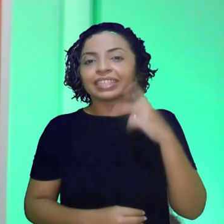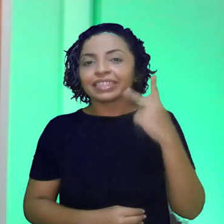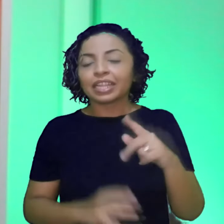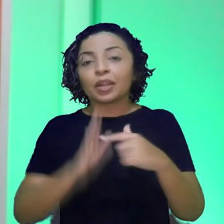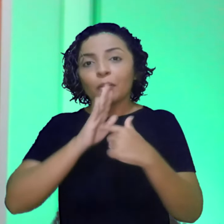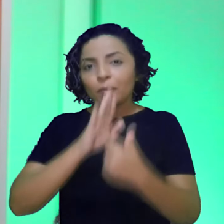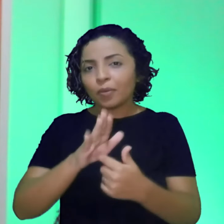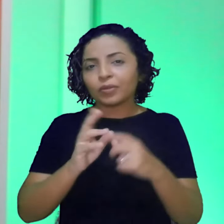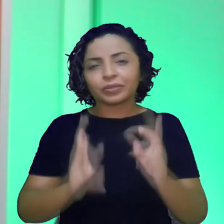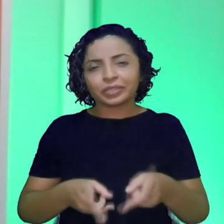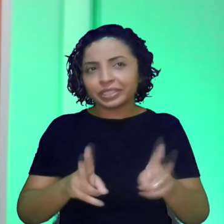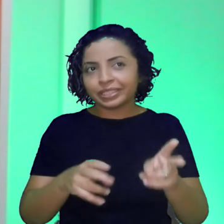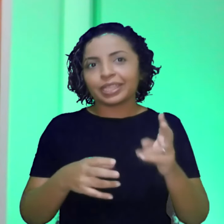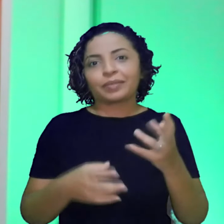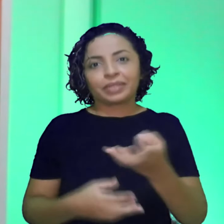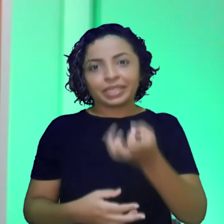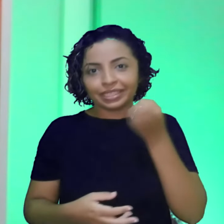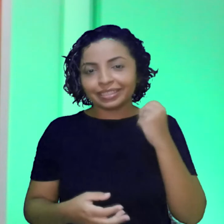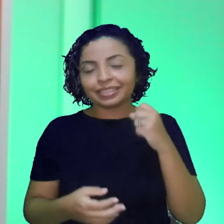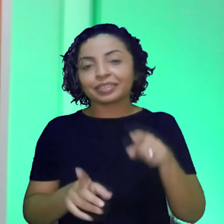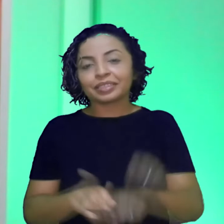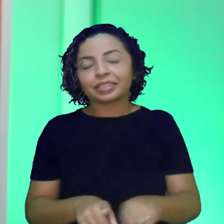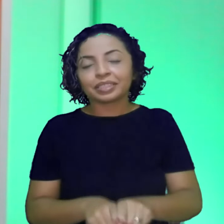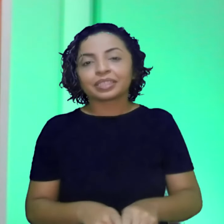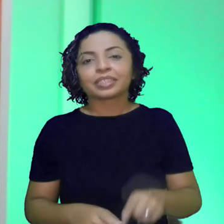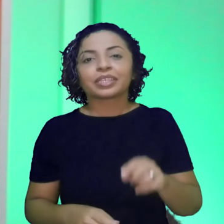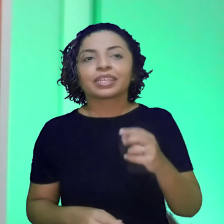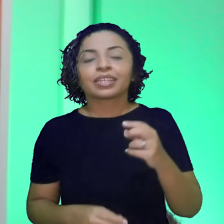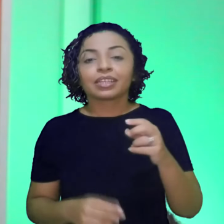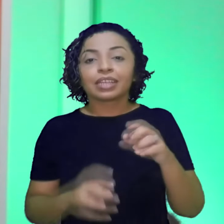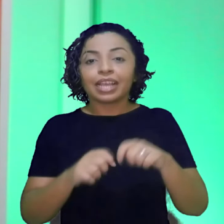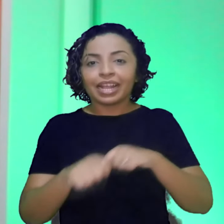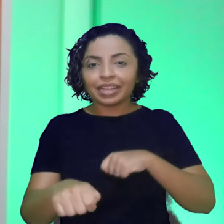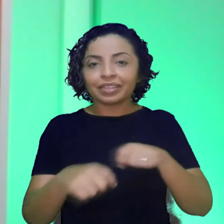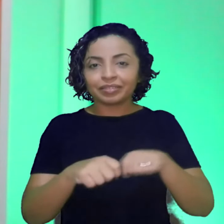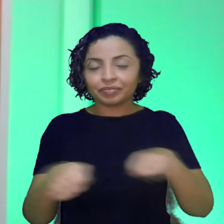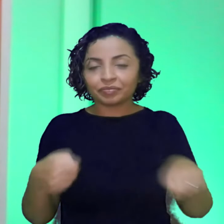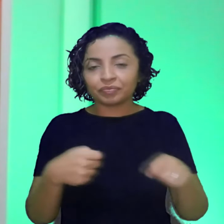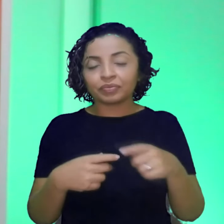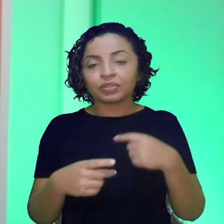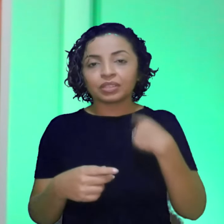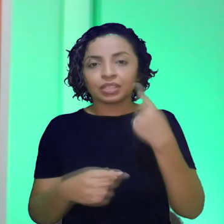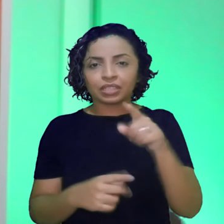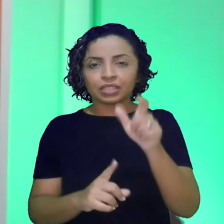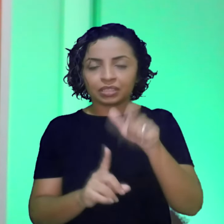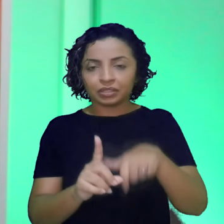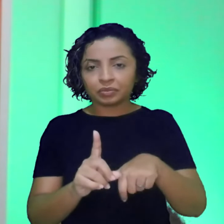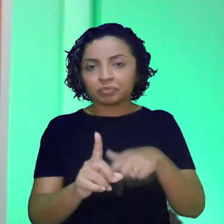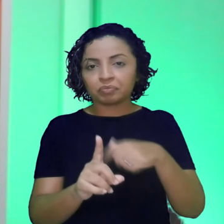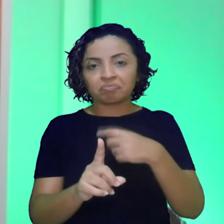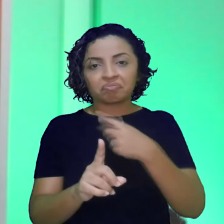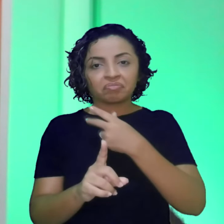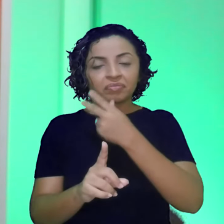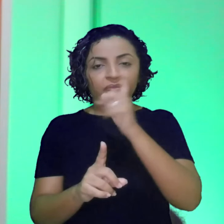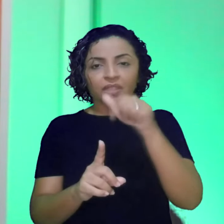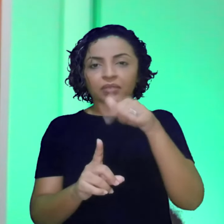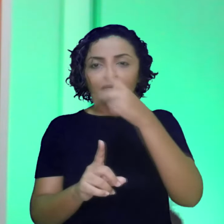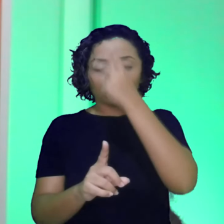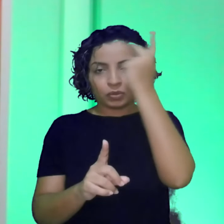dá. Eu sempre mostro no book haul ou em vídeos aqui de unboxing. D é uma personagem ou um personagem, uma vez que não se revela em